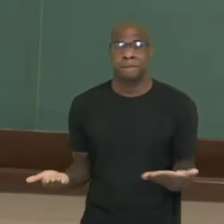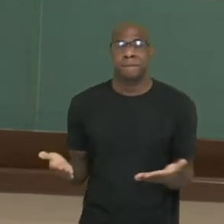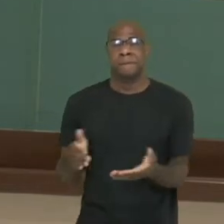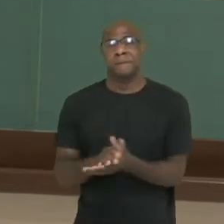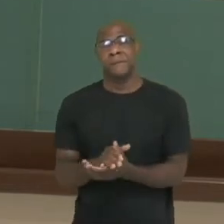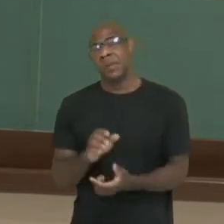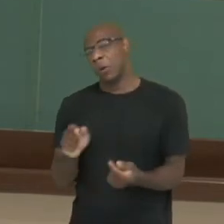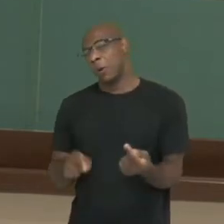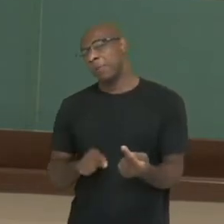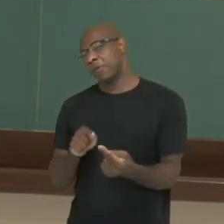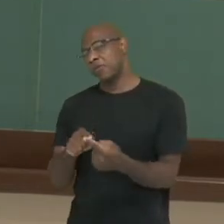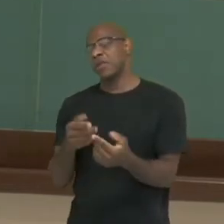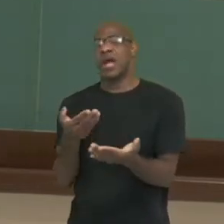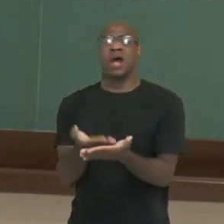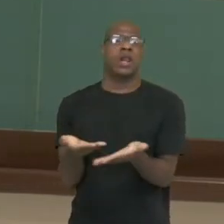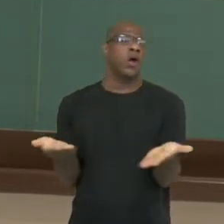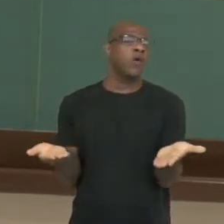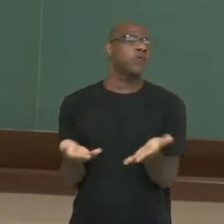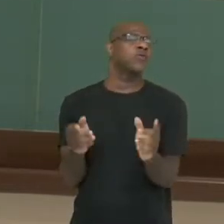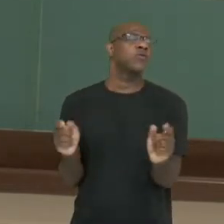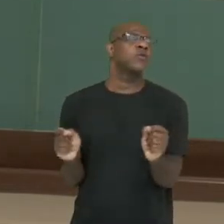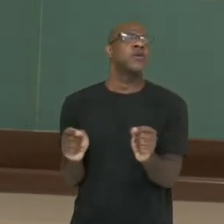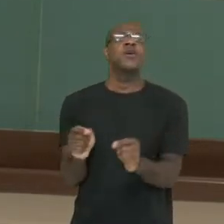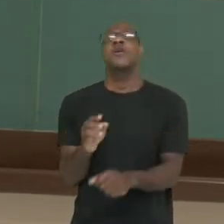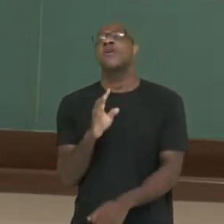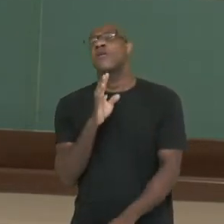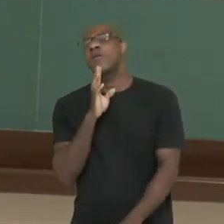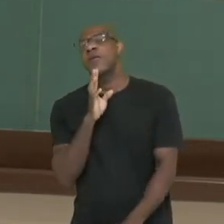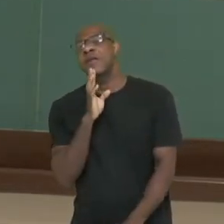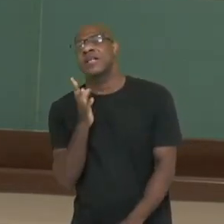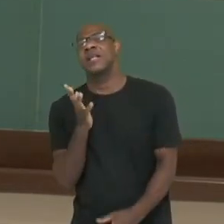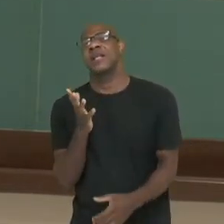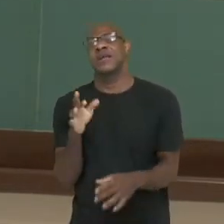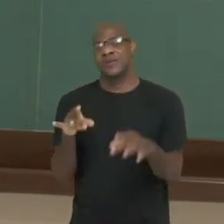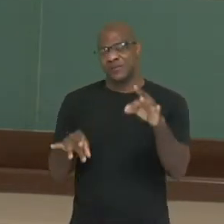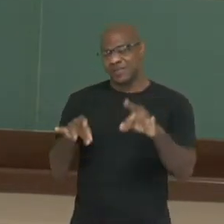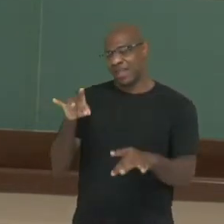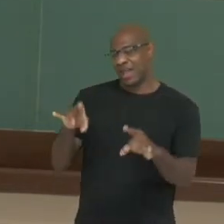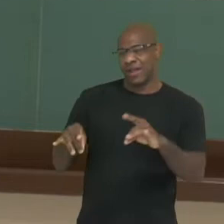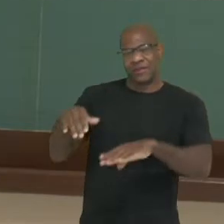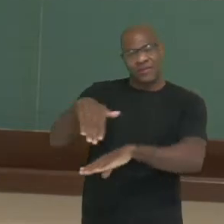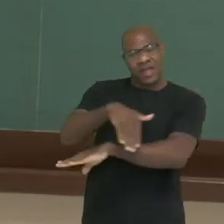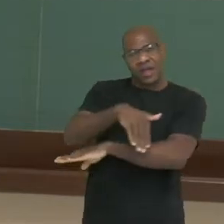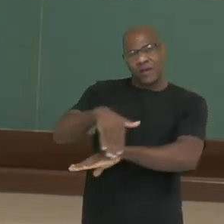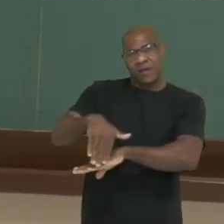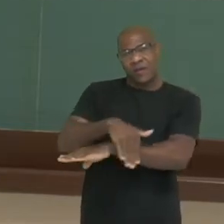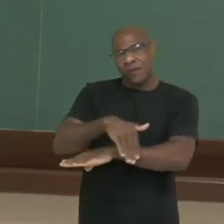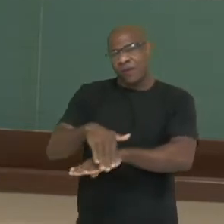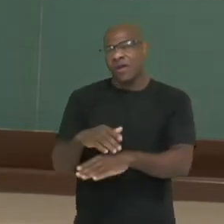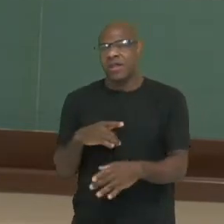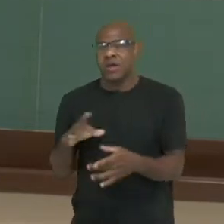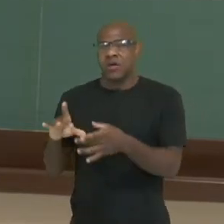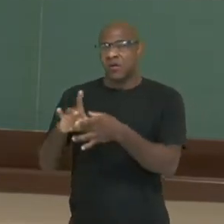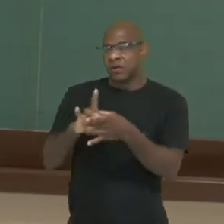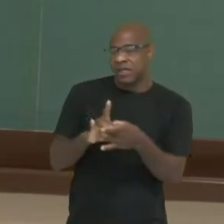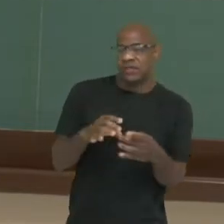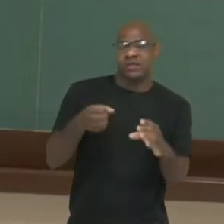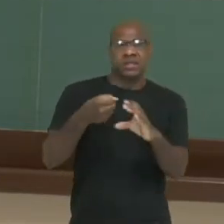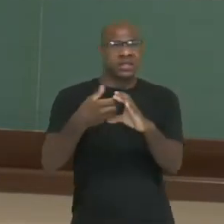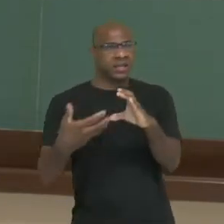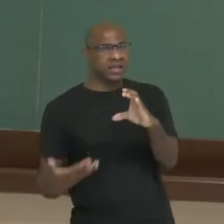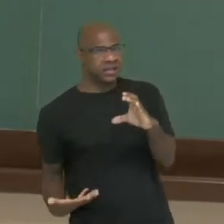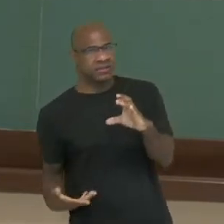objetivos da nossa aula de hoje. Conhecer o teatro de rua, seus contextos e características, né? A gente vai falar sobre a